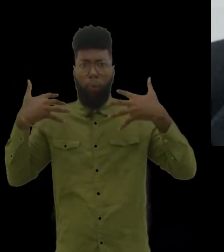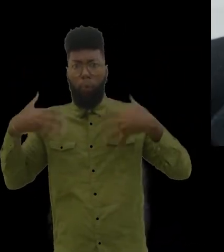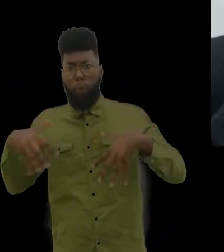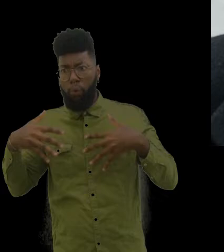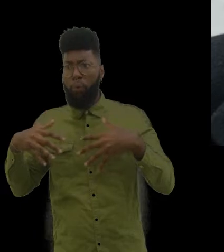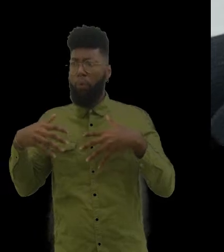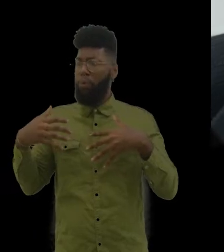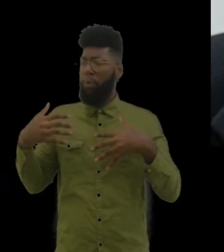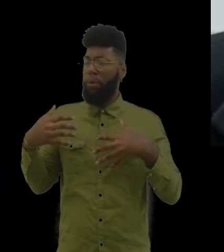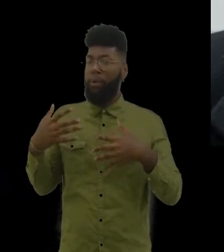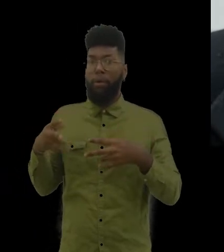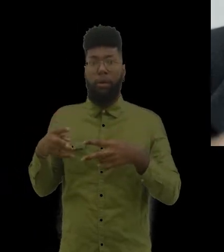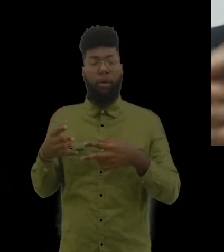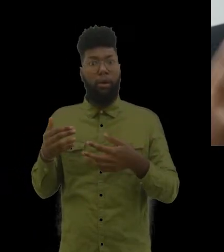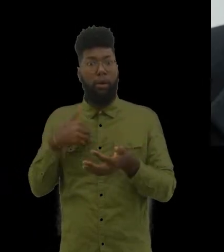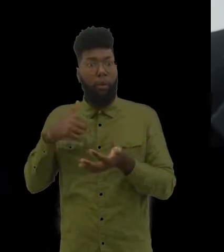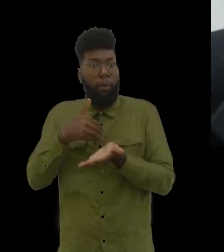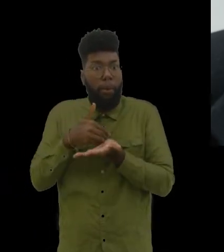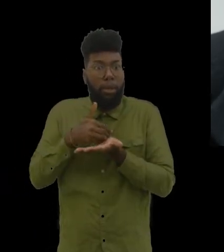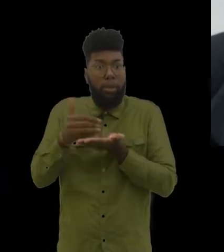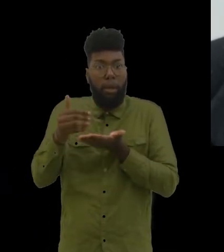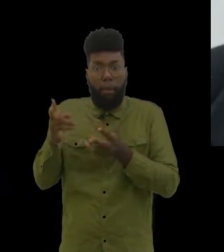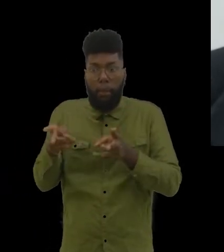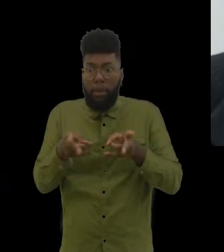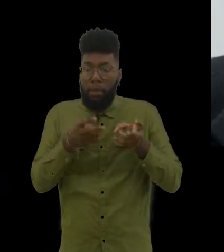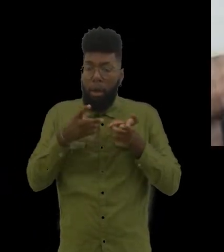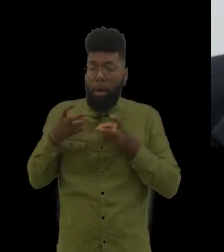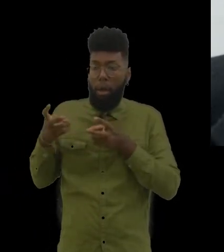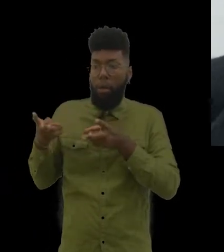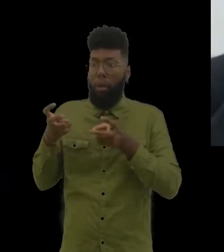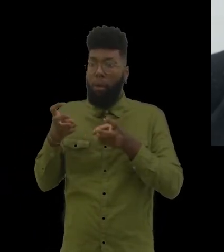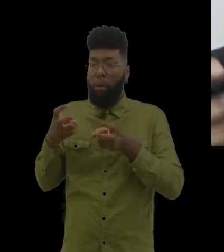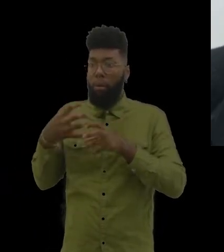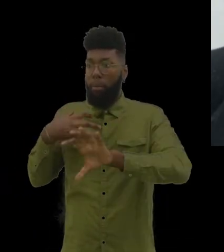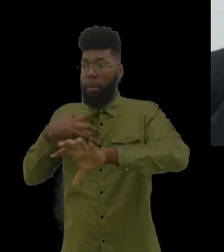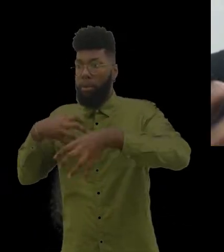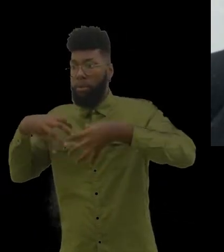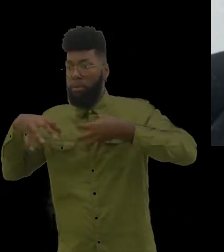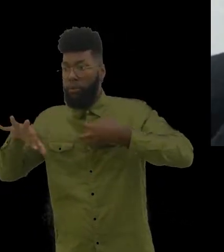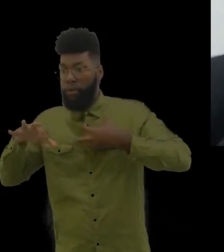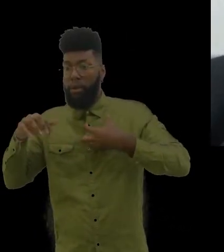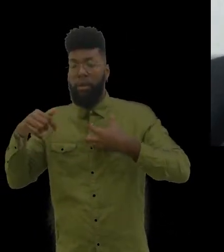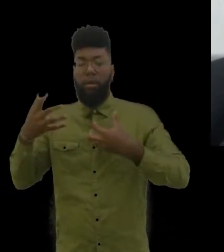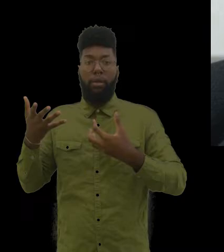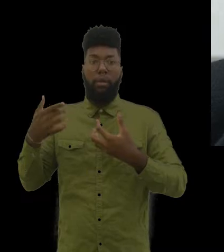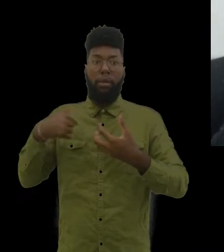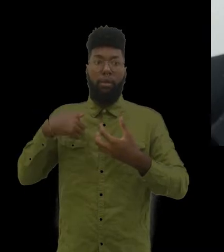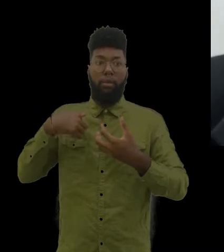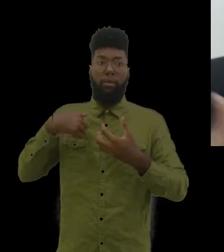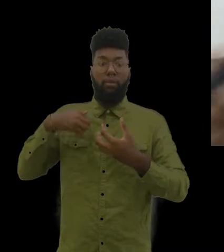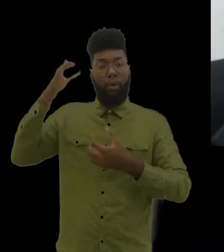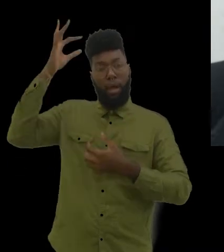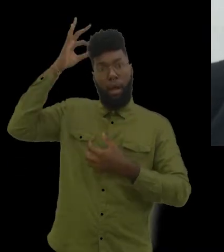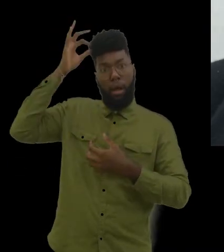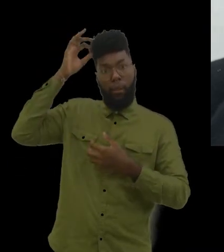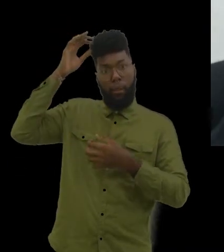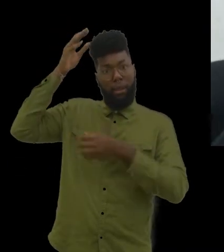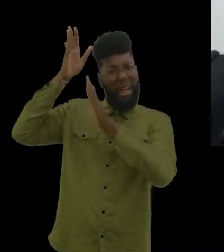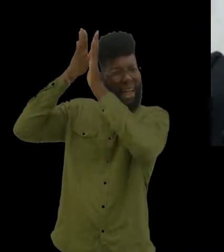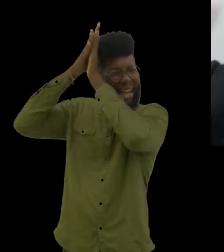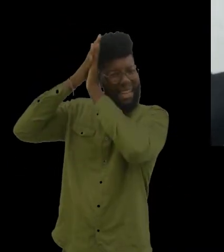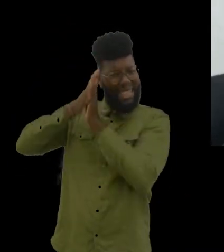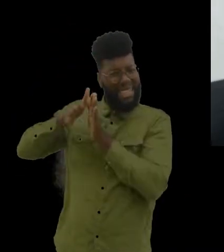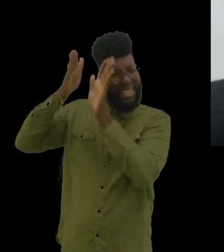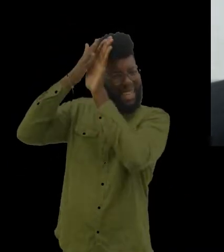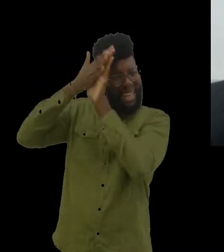virada de chave aconteceu, assim. Comecei a subir meu cabelo. Naquela época eu alisava, fazia vários procedimentos. Aí, depois dali,